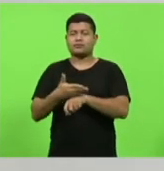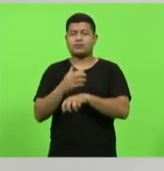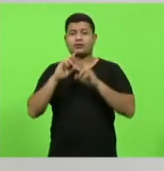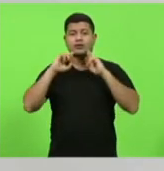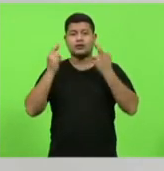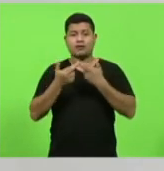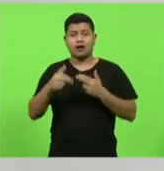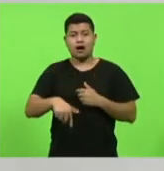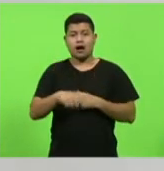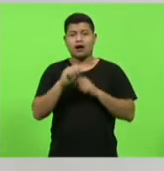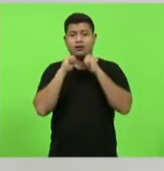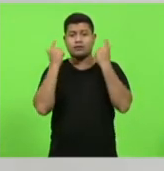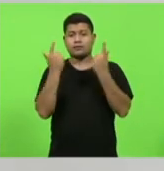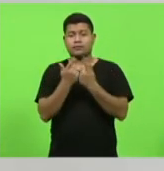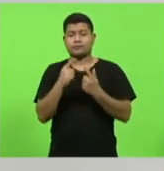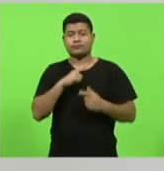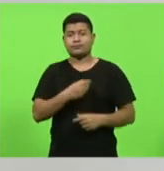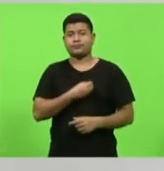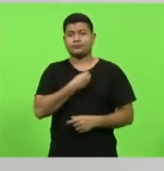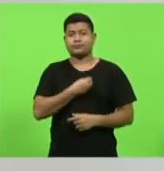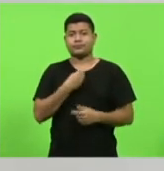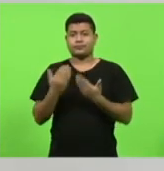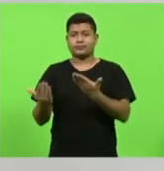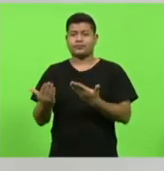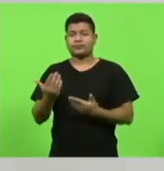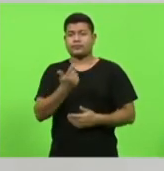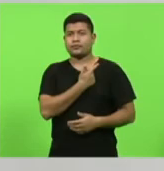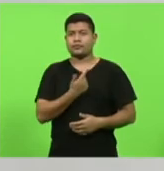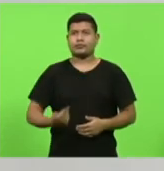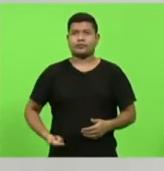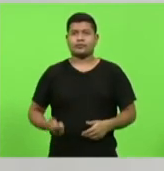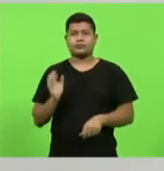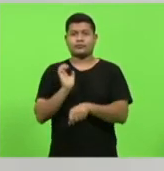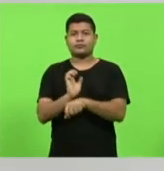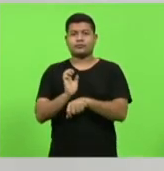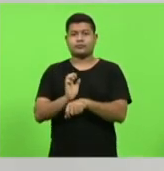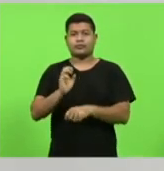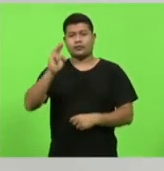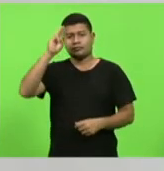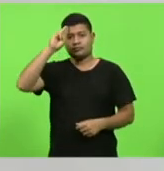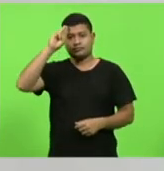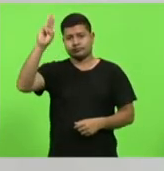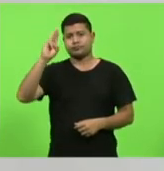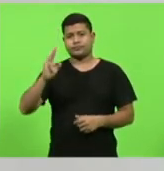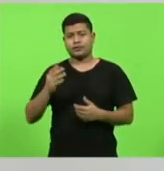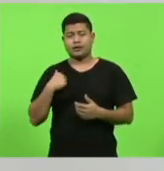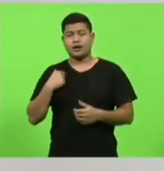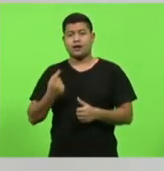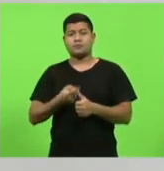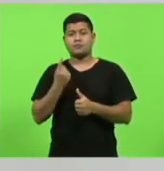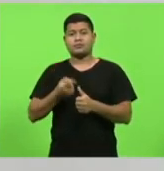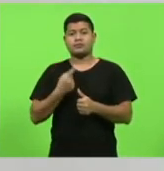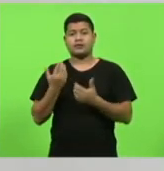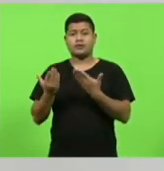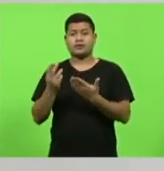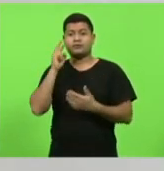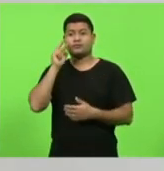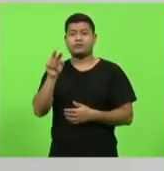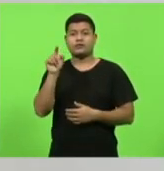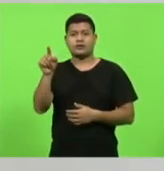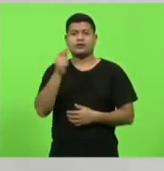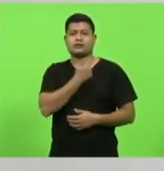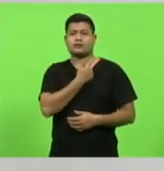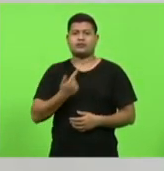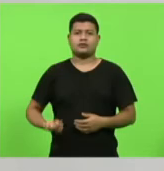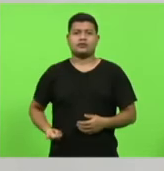Legislativa a presença do governador do Estado. E pela primeira vez, deputado Berlanda, eu vi um governador vindo